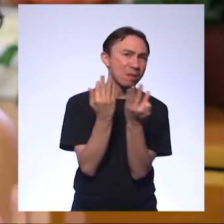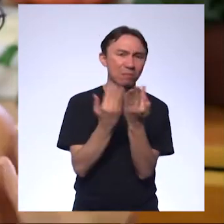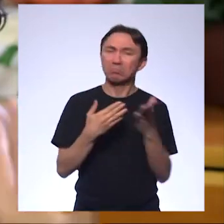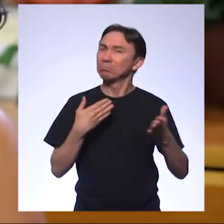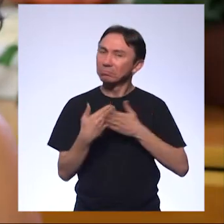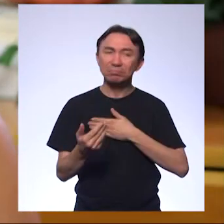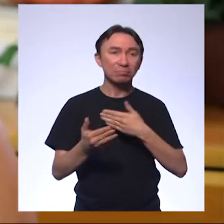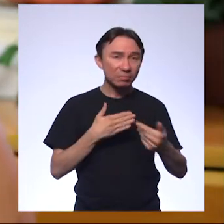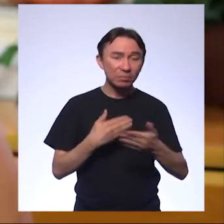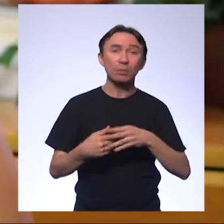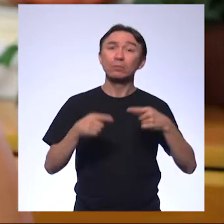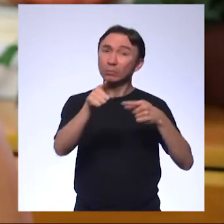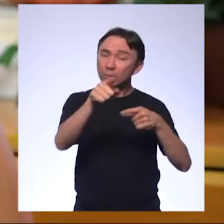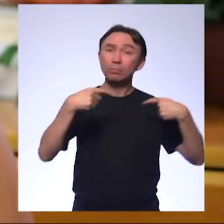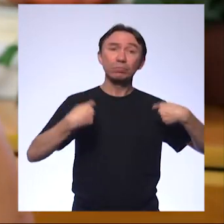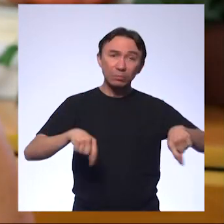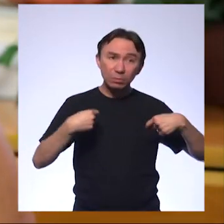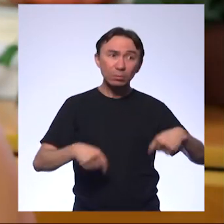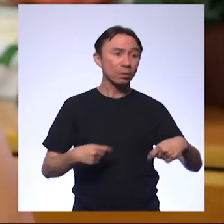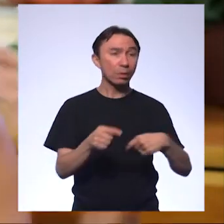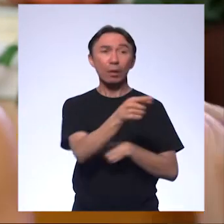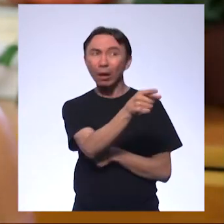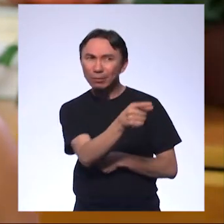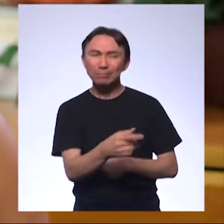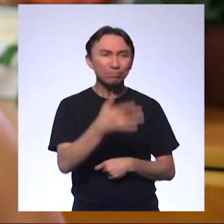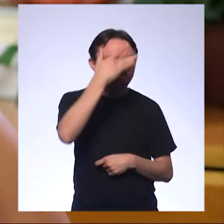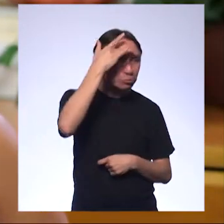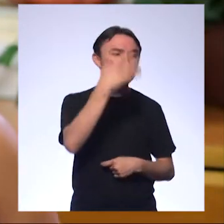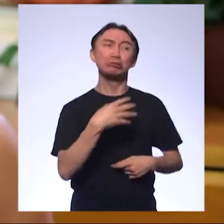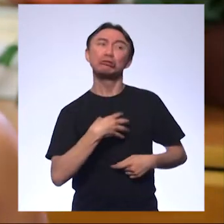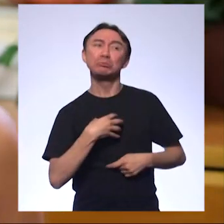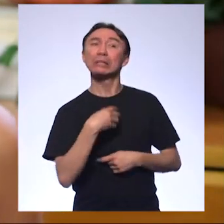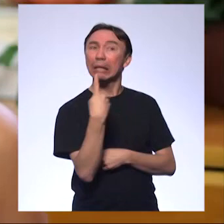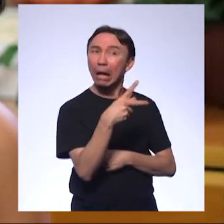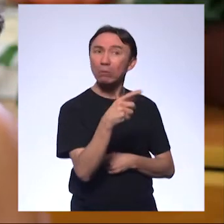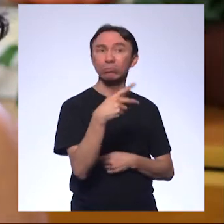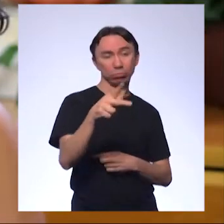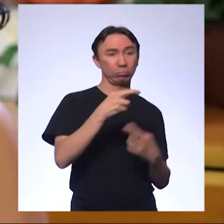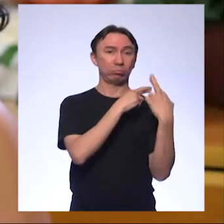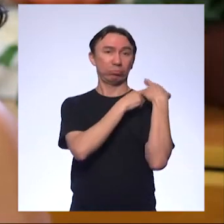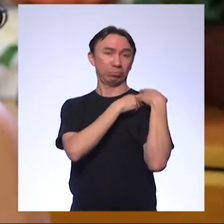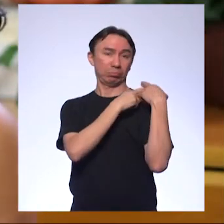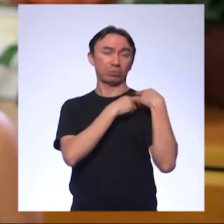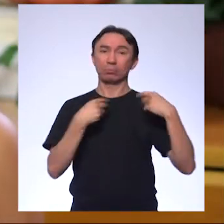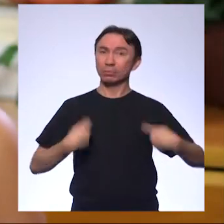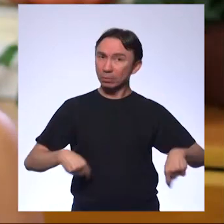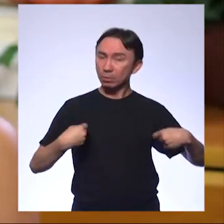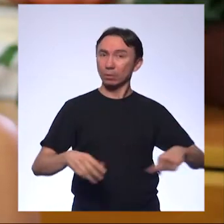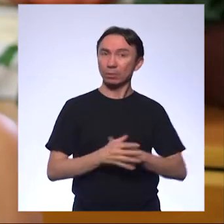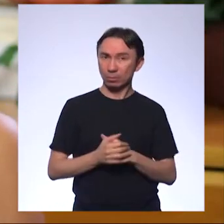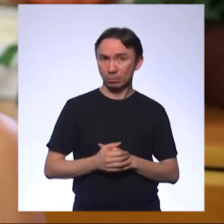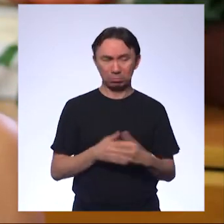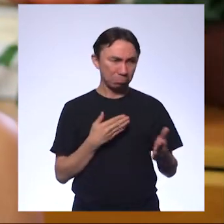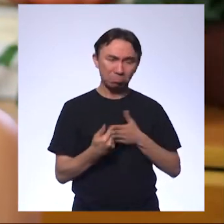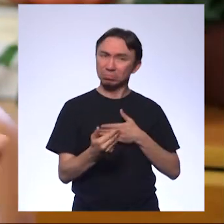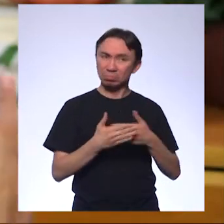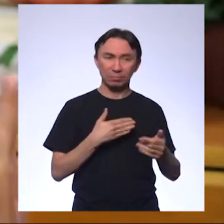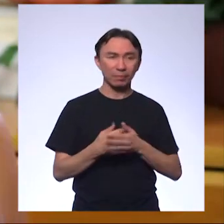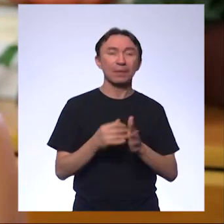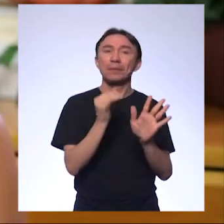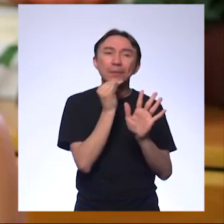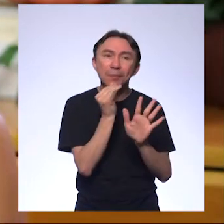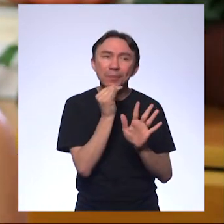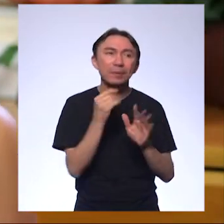Ser responsável com os sentimentos dos outros independe do tipo de relação que você tem com eles. Eu, por exemplo, tenho um tipo